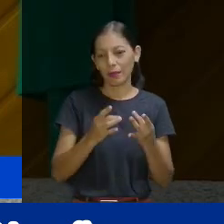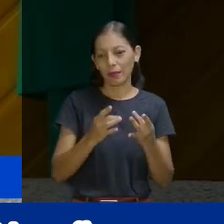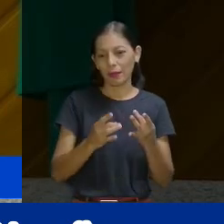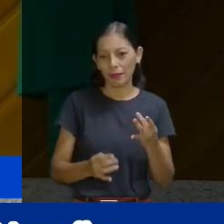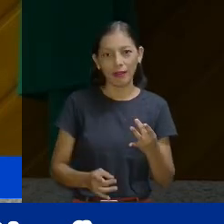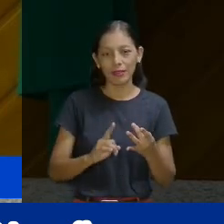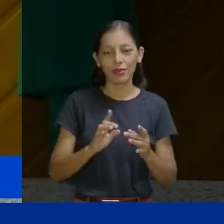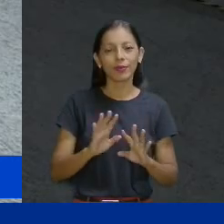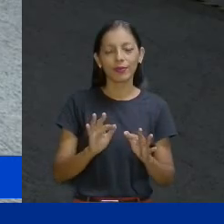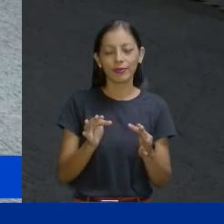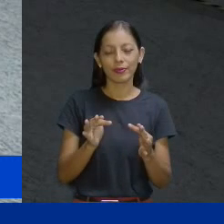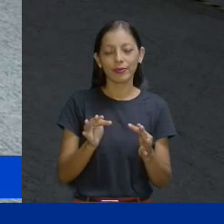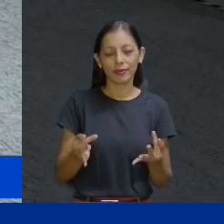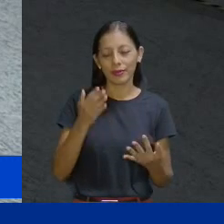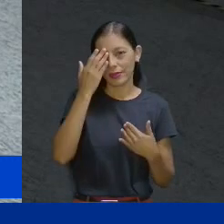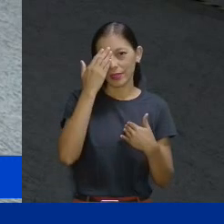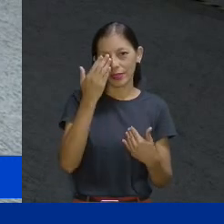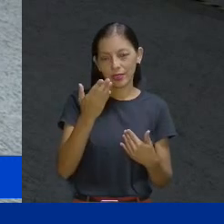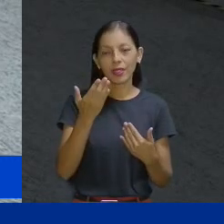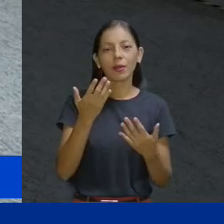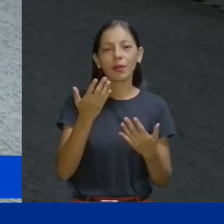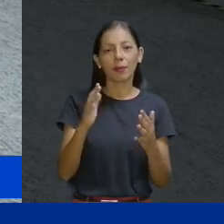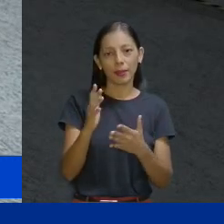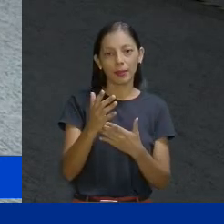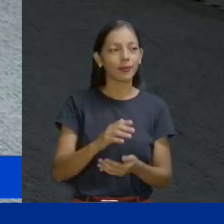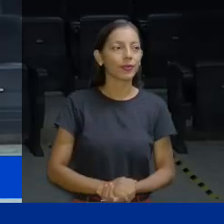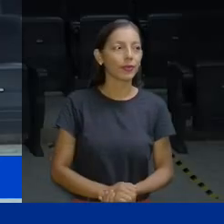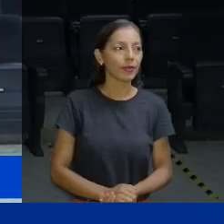essas as considerações. Obrigada. Parabéns.